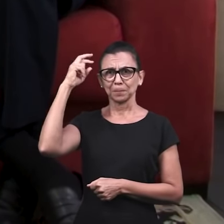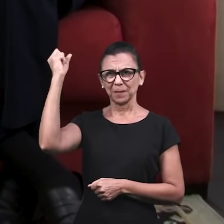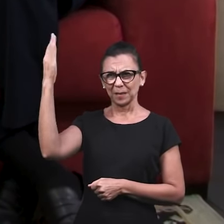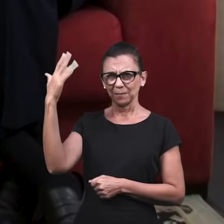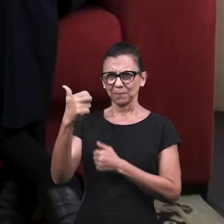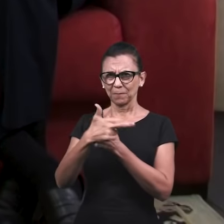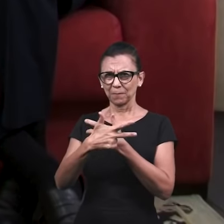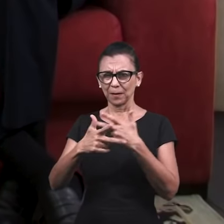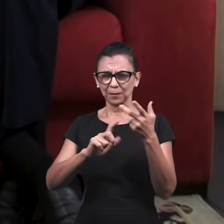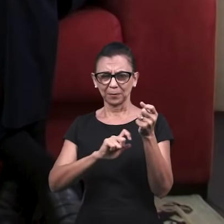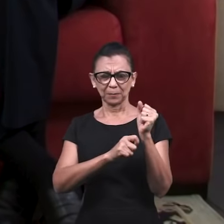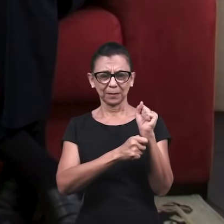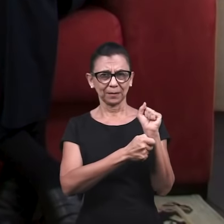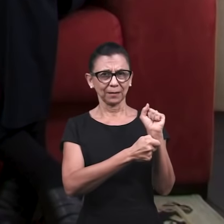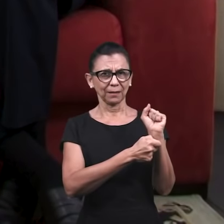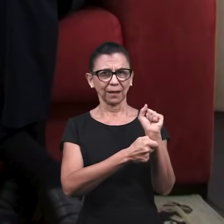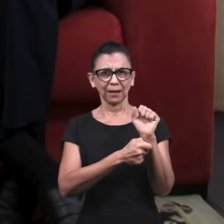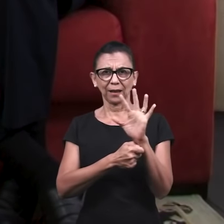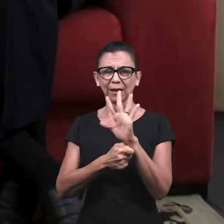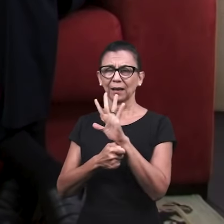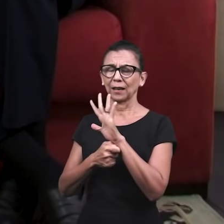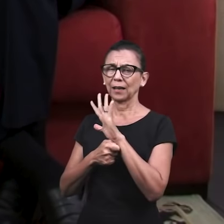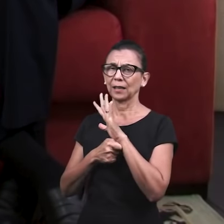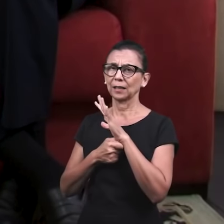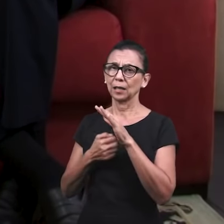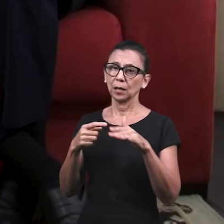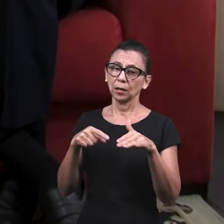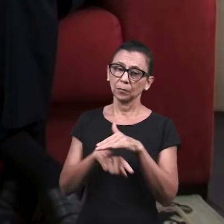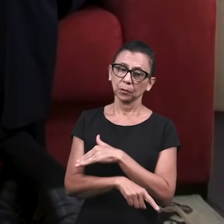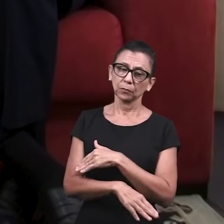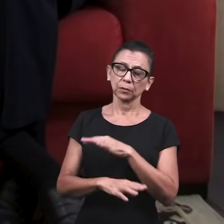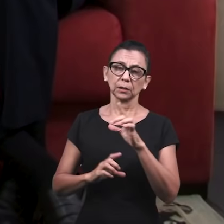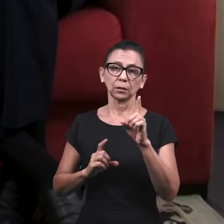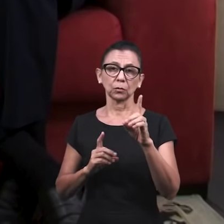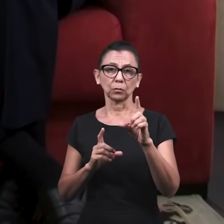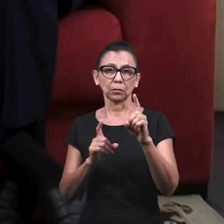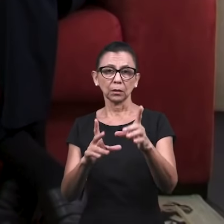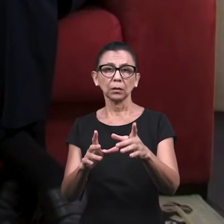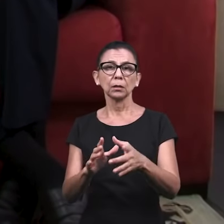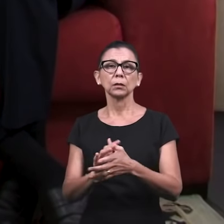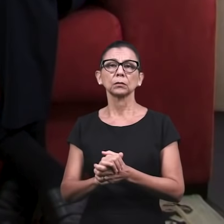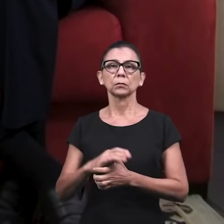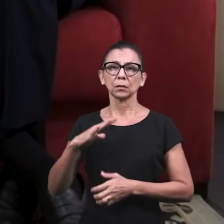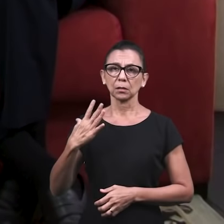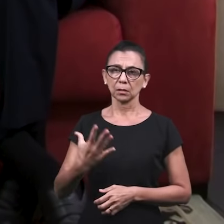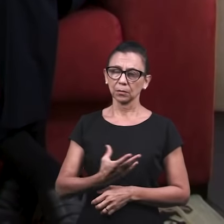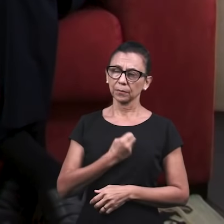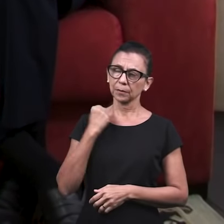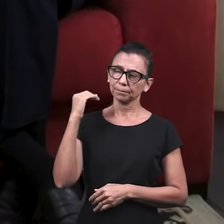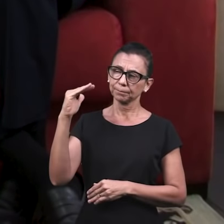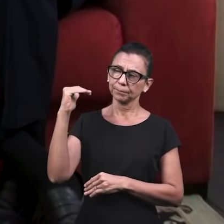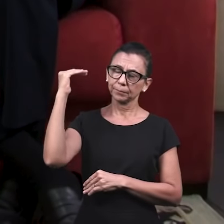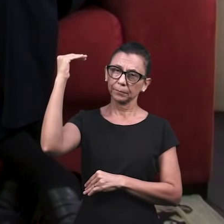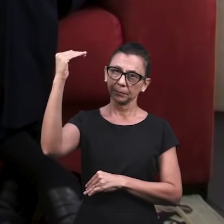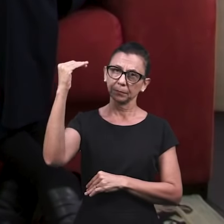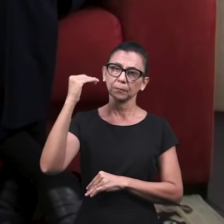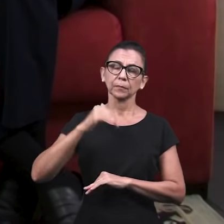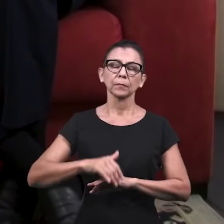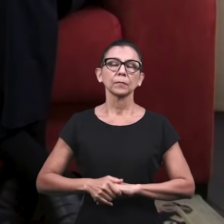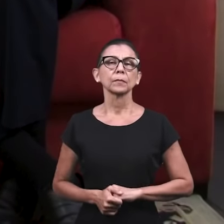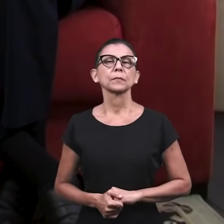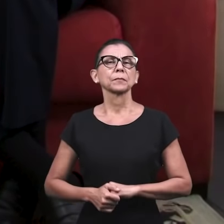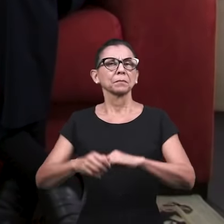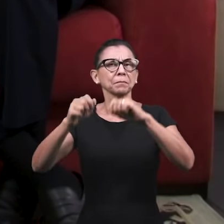mistérios da parte do Senhor, de aprofundamento na doutrina, fortalecimento da nossa salvação e